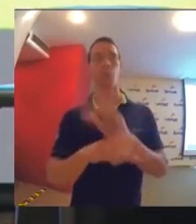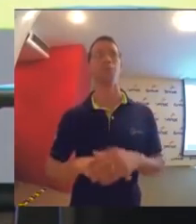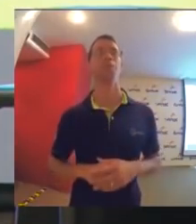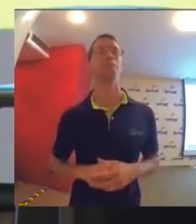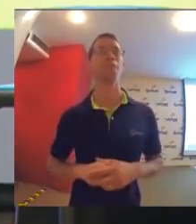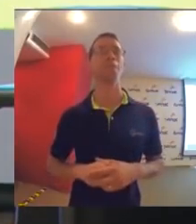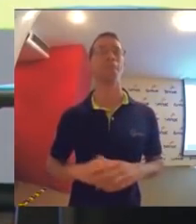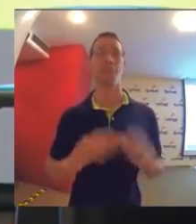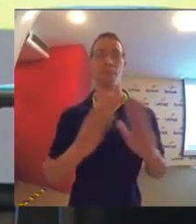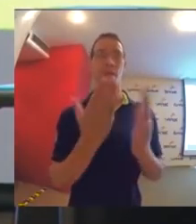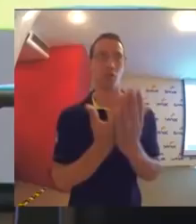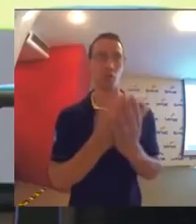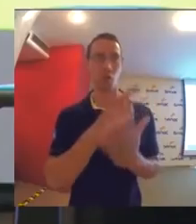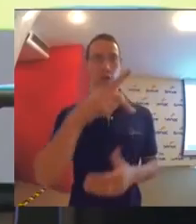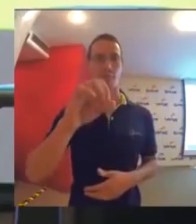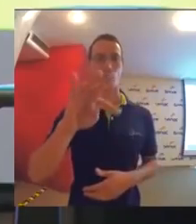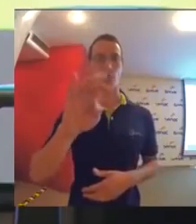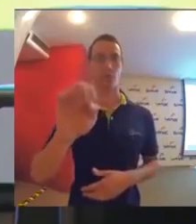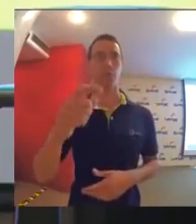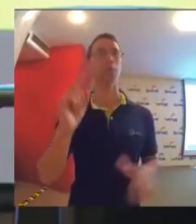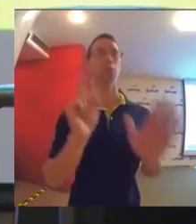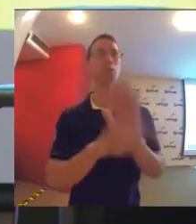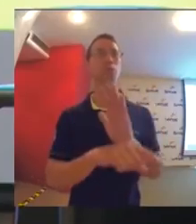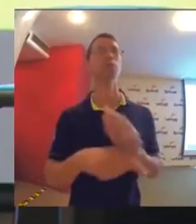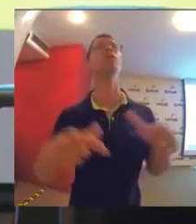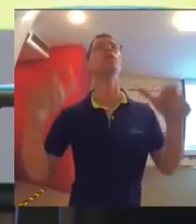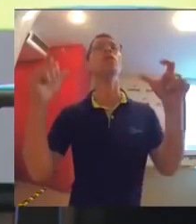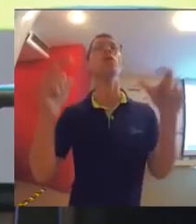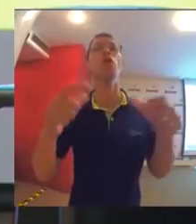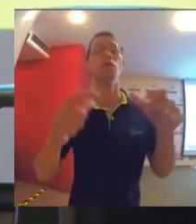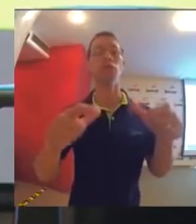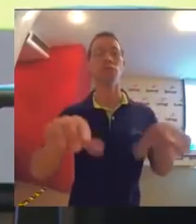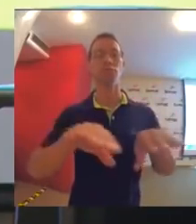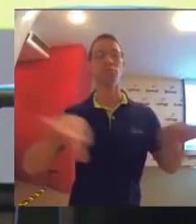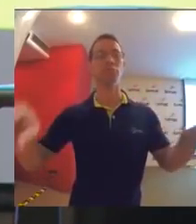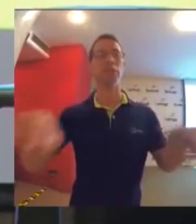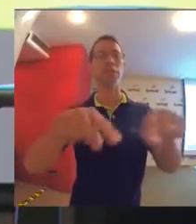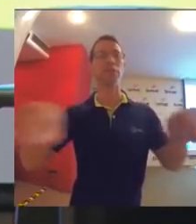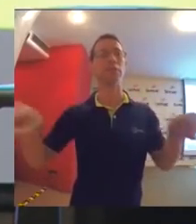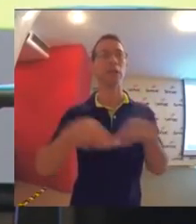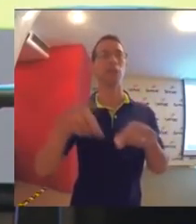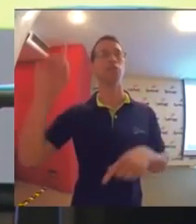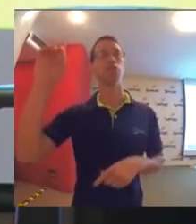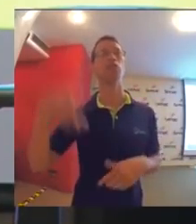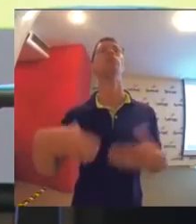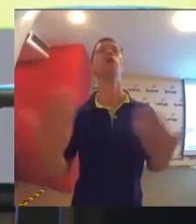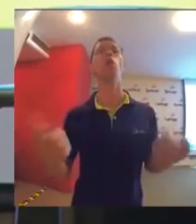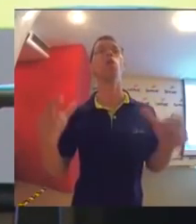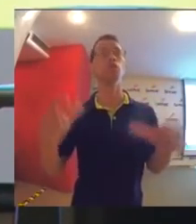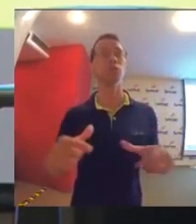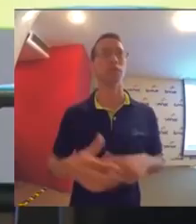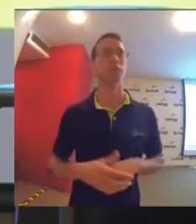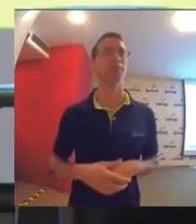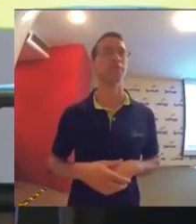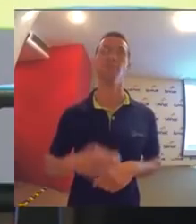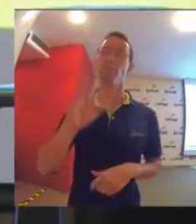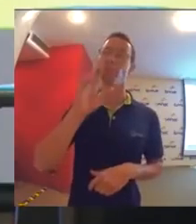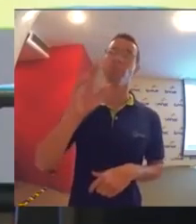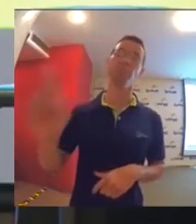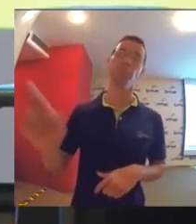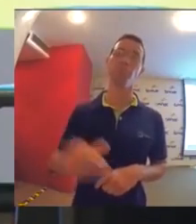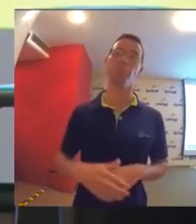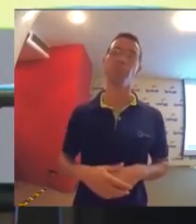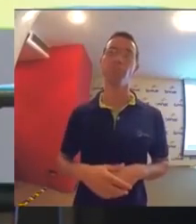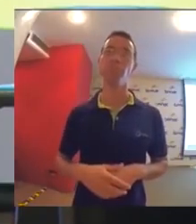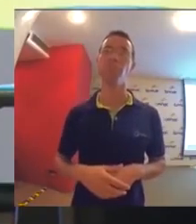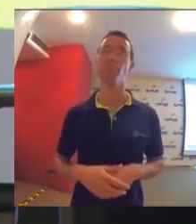perguntou lá na escola da ponte, onde é que é o gabinete do diretor? Onde é que está o diretor? E a resposta foi,